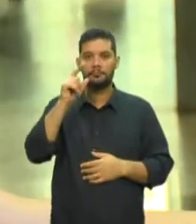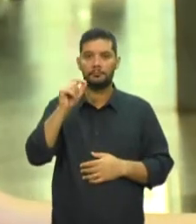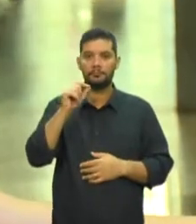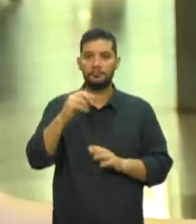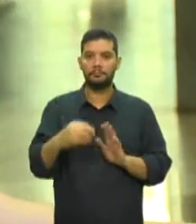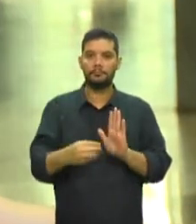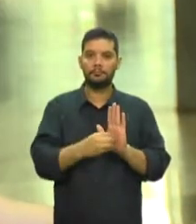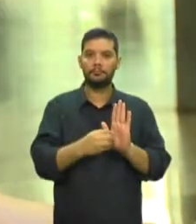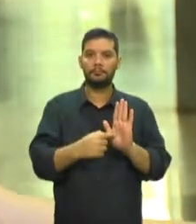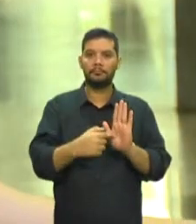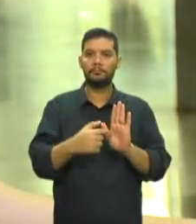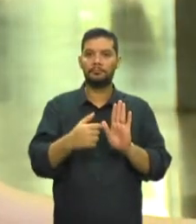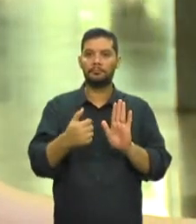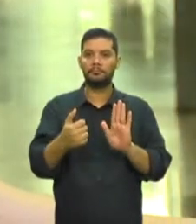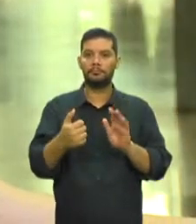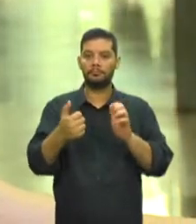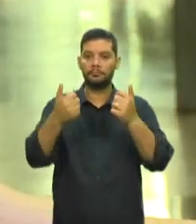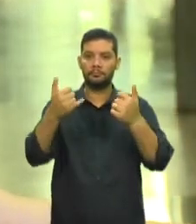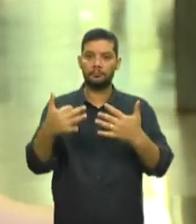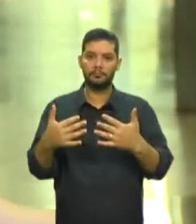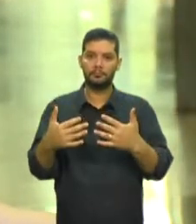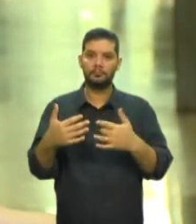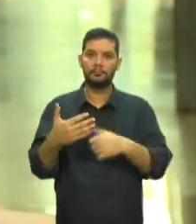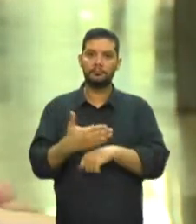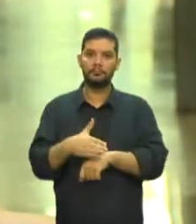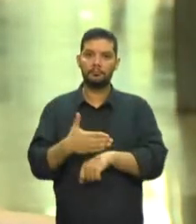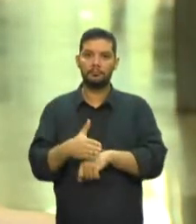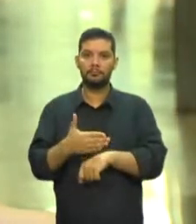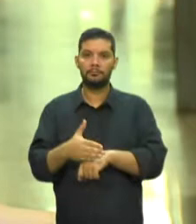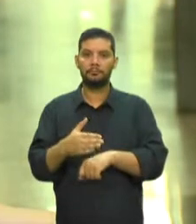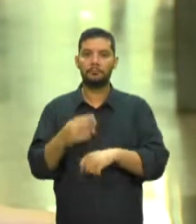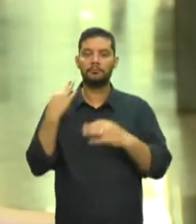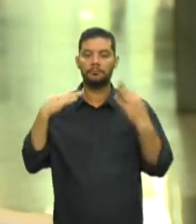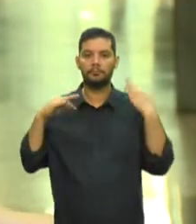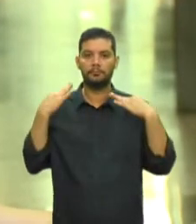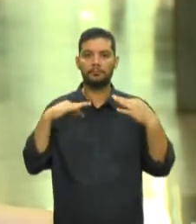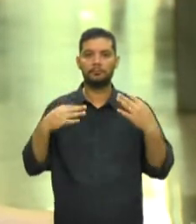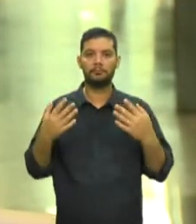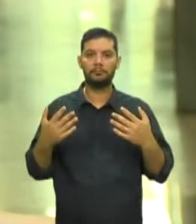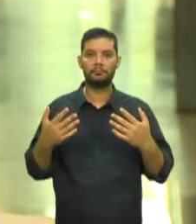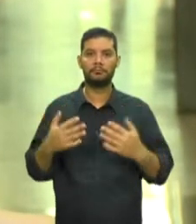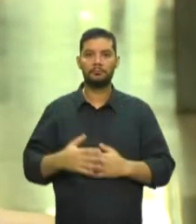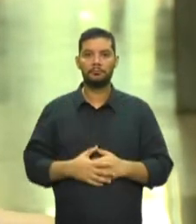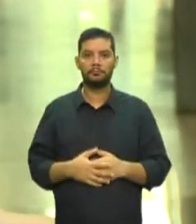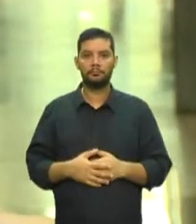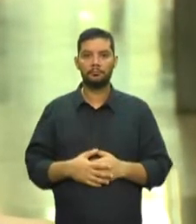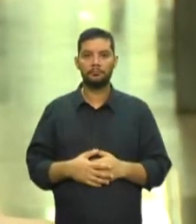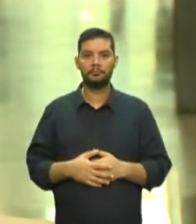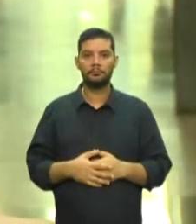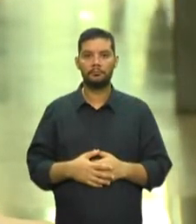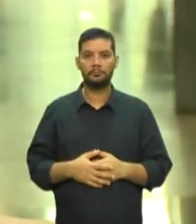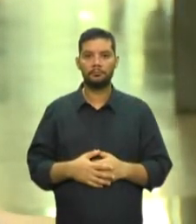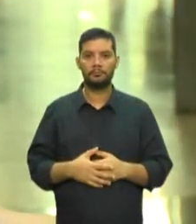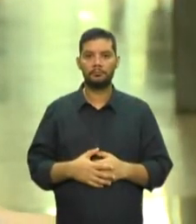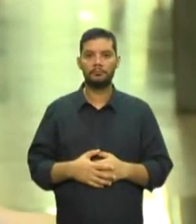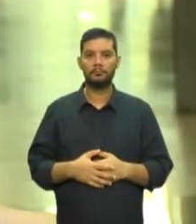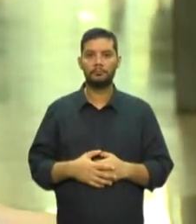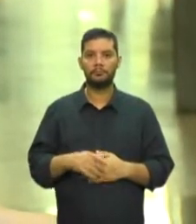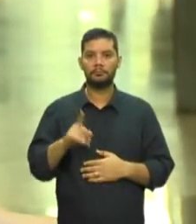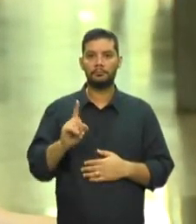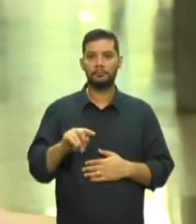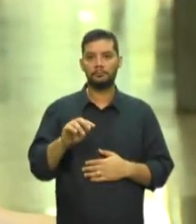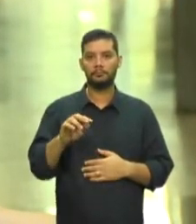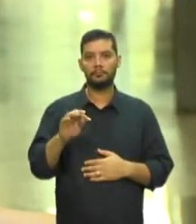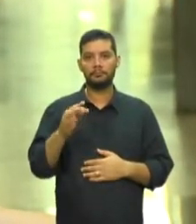essa qualificação a serviço do trade turístico, dos servidores da prefeitura envolvidos com a cadeia do turismo